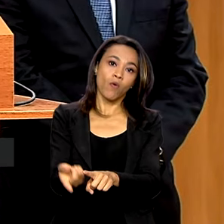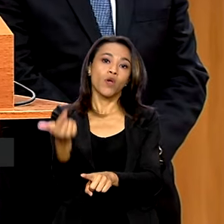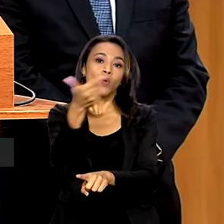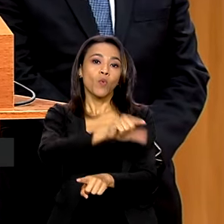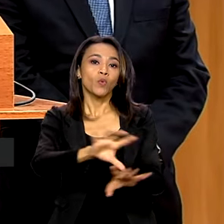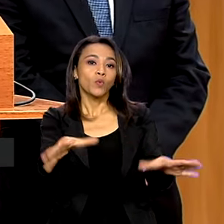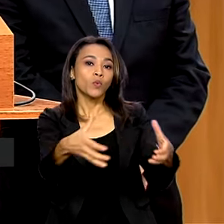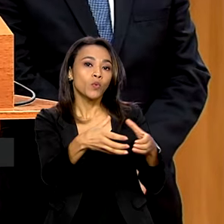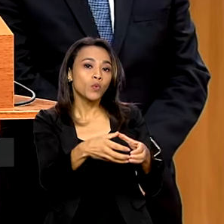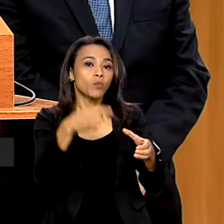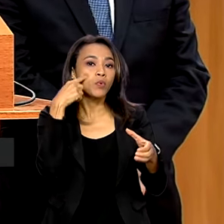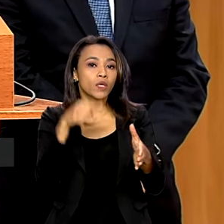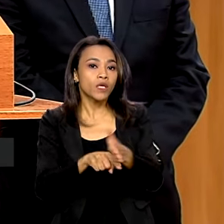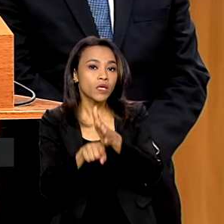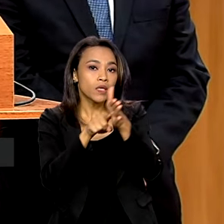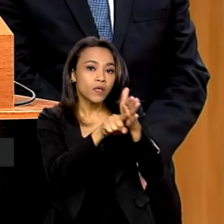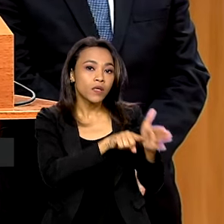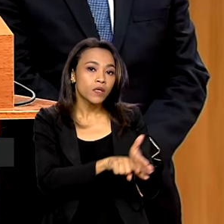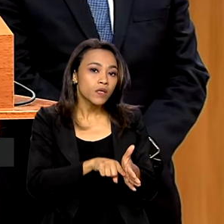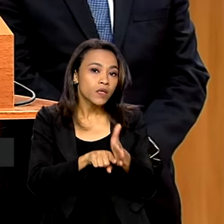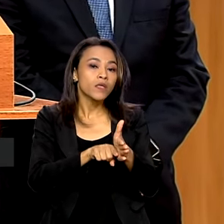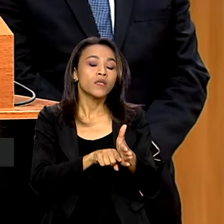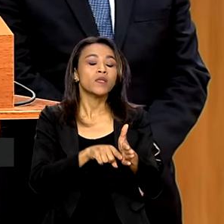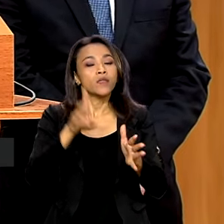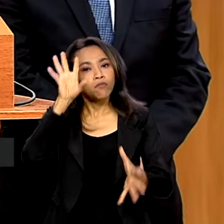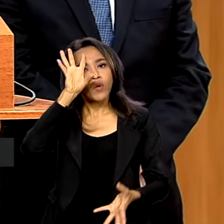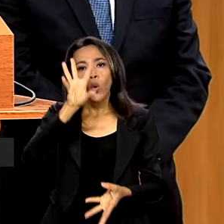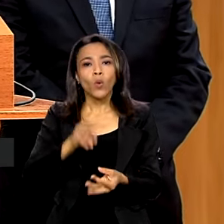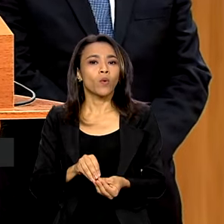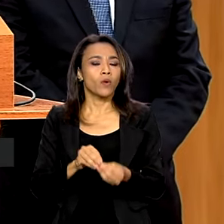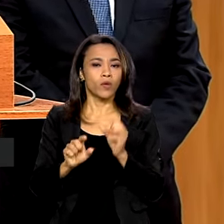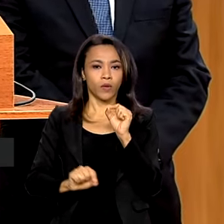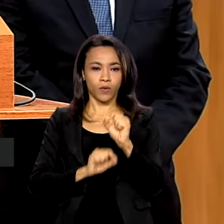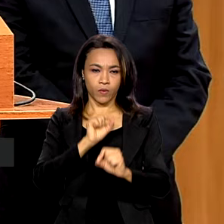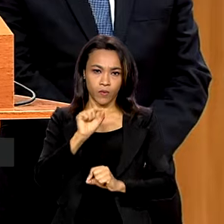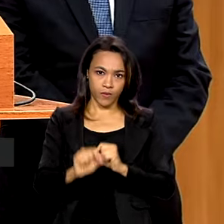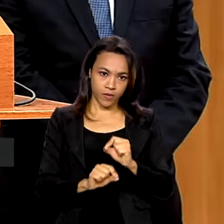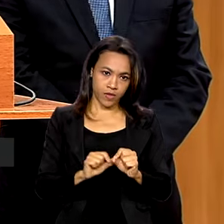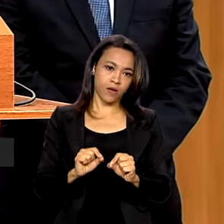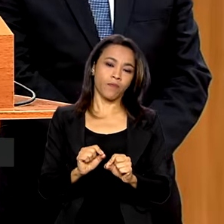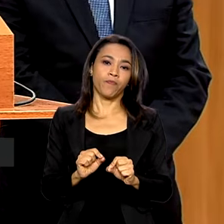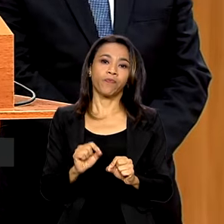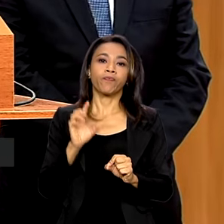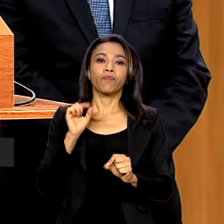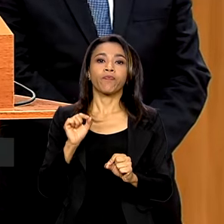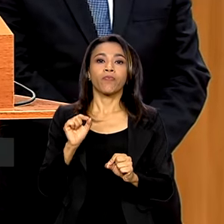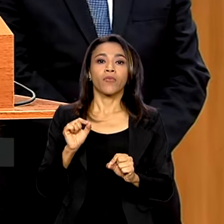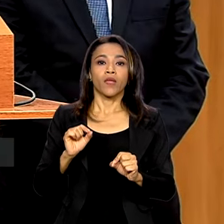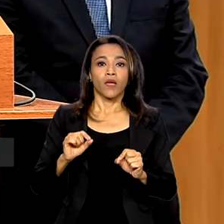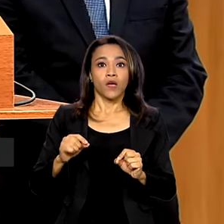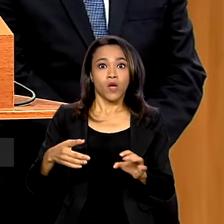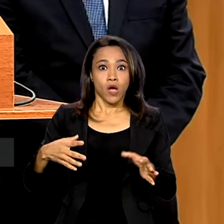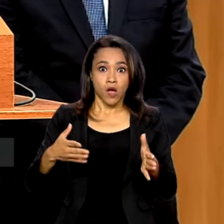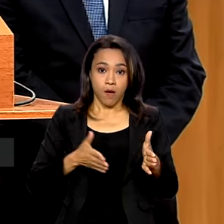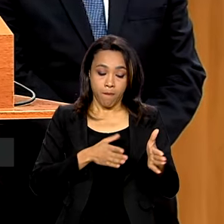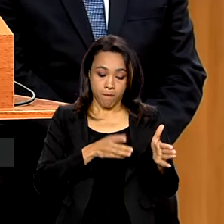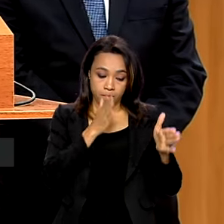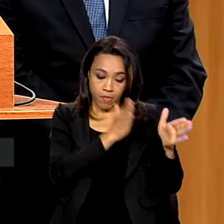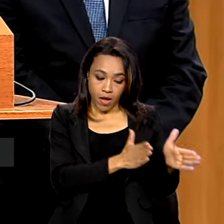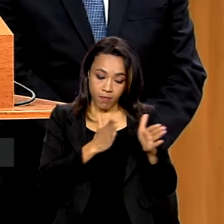investigação, a conclusão, o fechamento de uma fase da investigação,